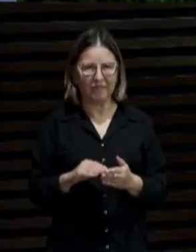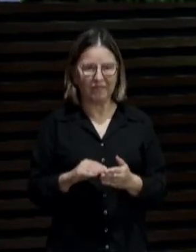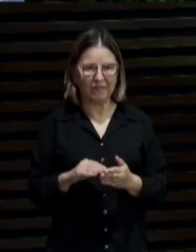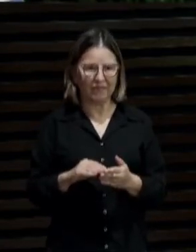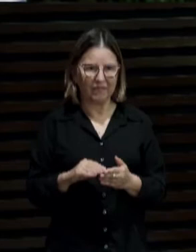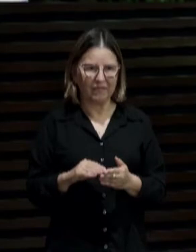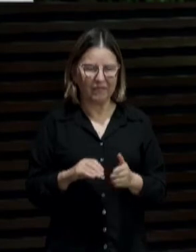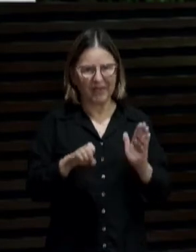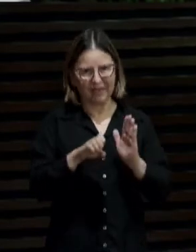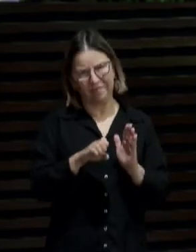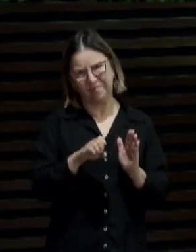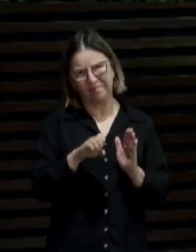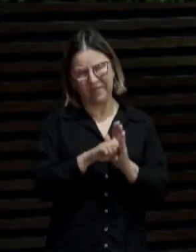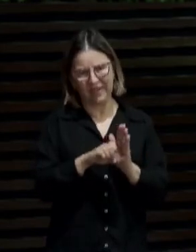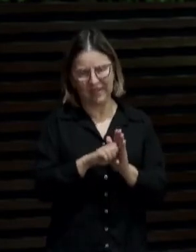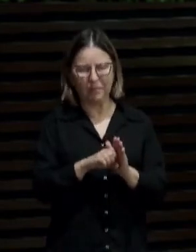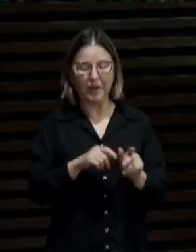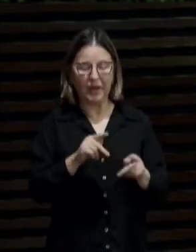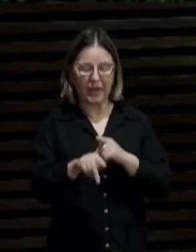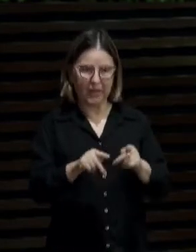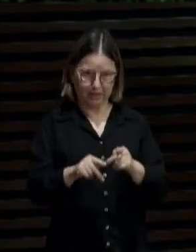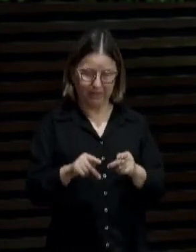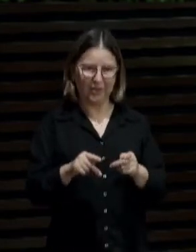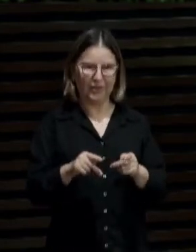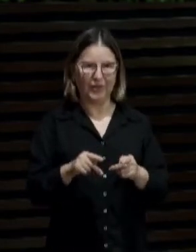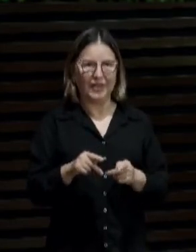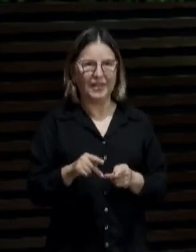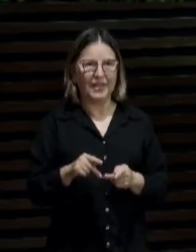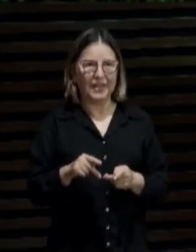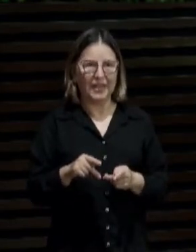de Levítico. E é algo, na verdade, que existe até hoje.